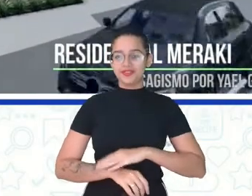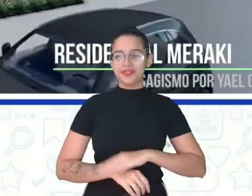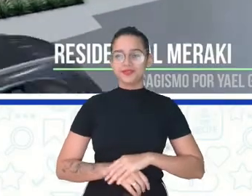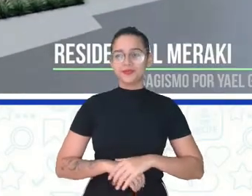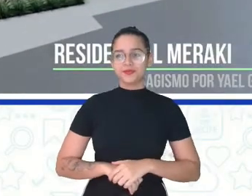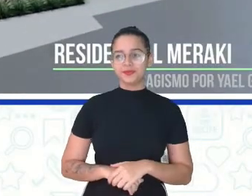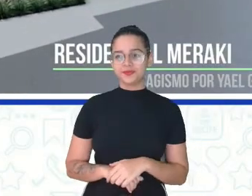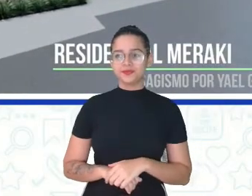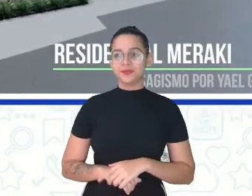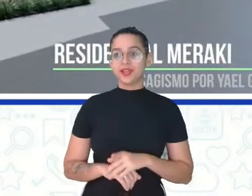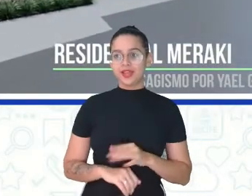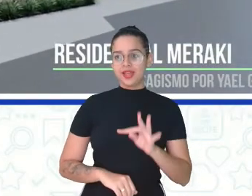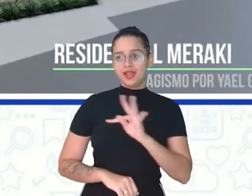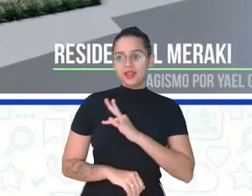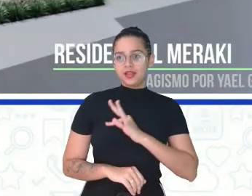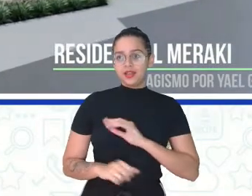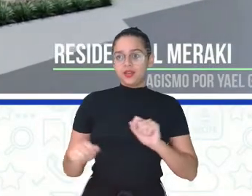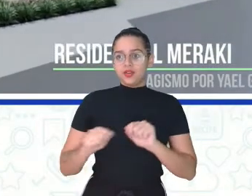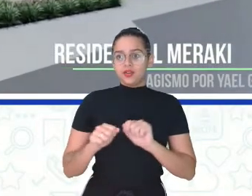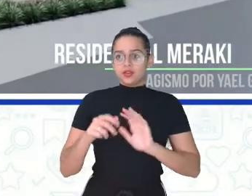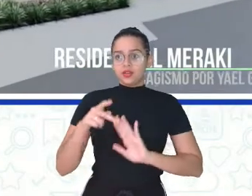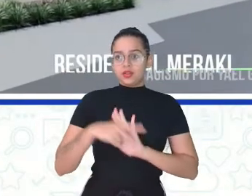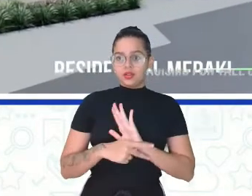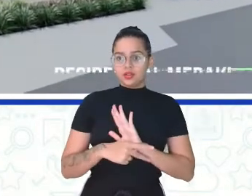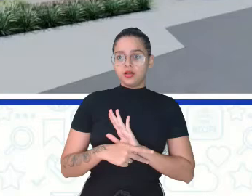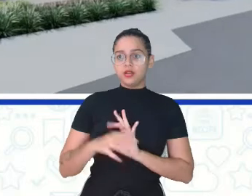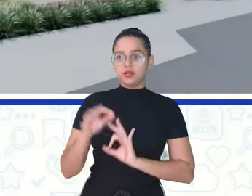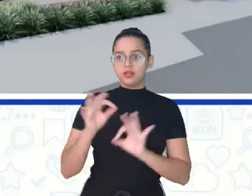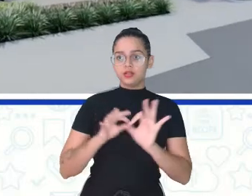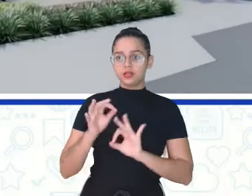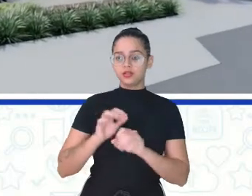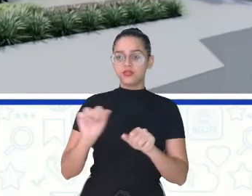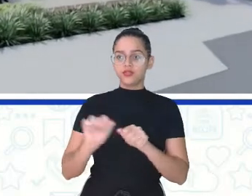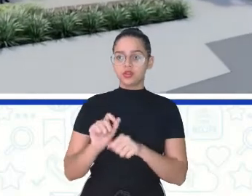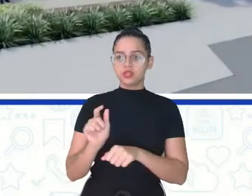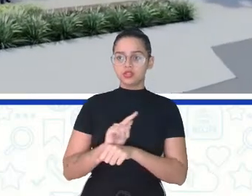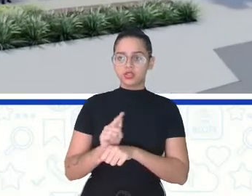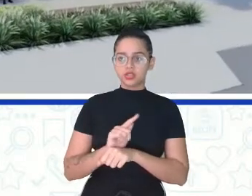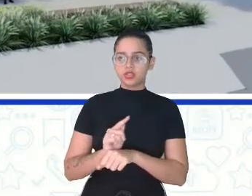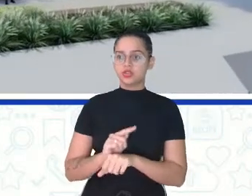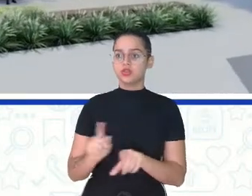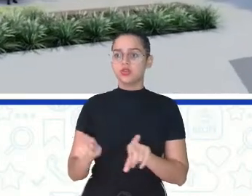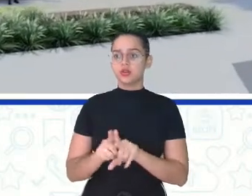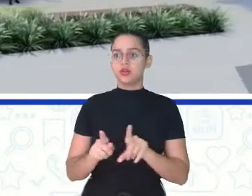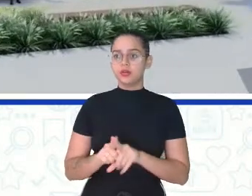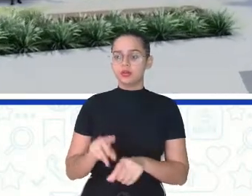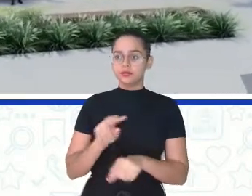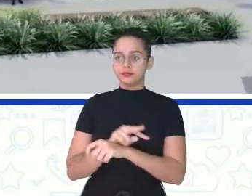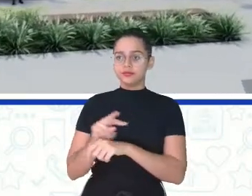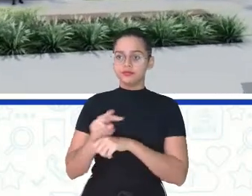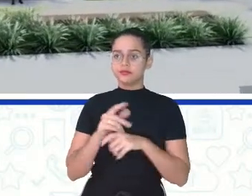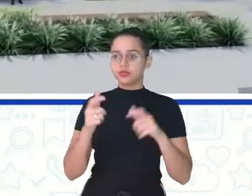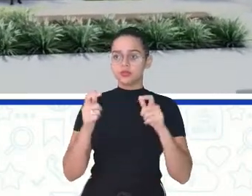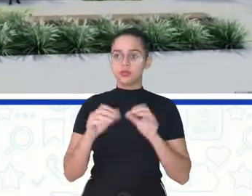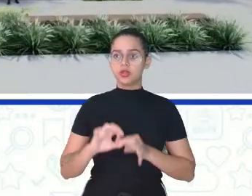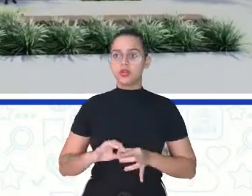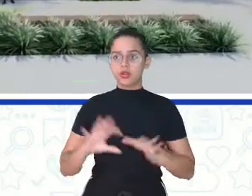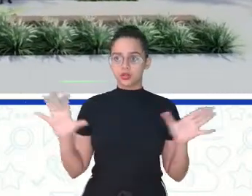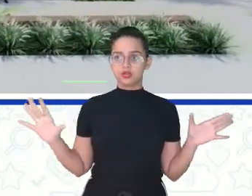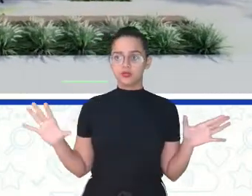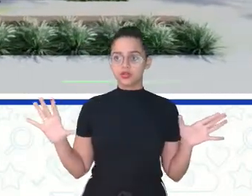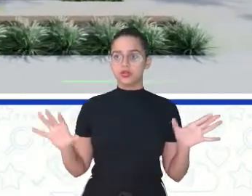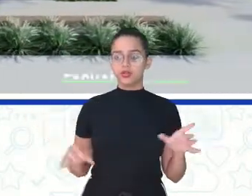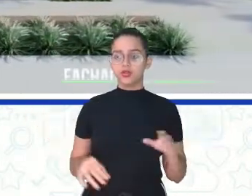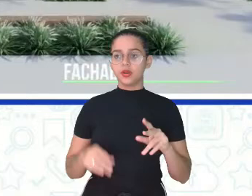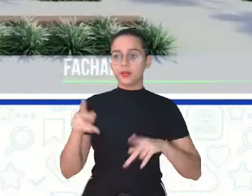Paisagismo é a técnica de projetar, planejar, fazer a gestão, né? e a preservação de espaços livres,